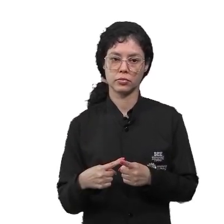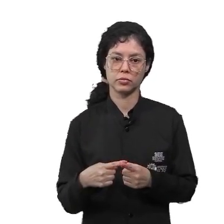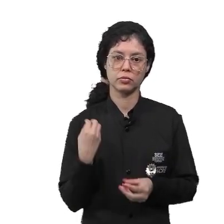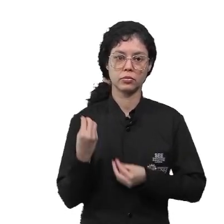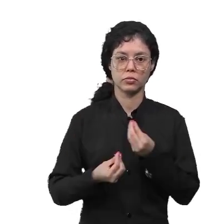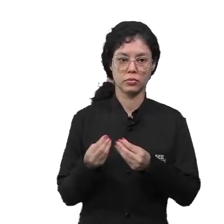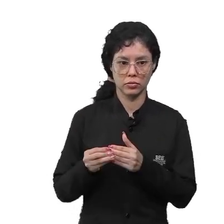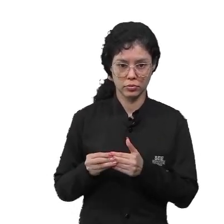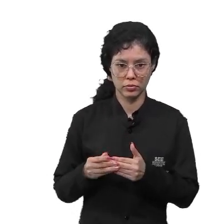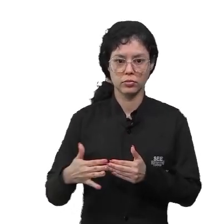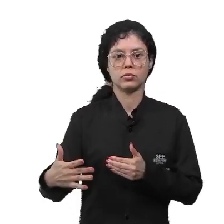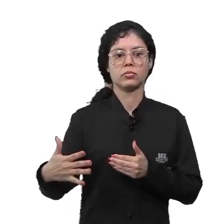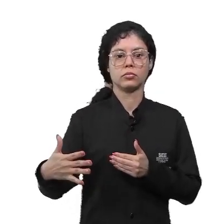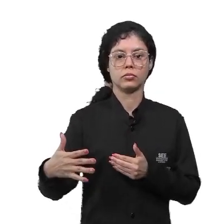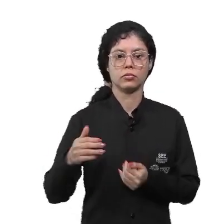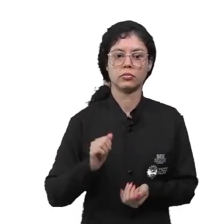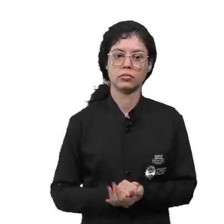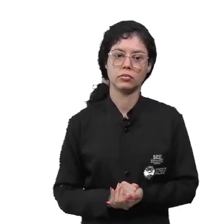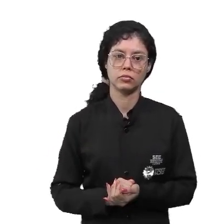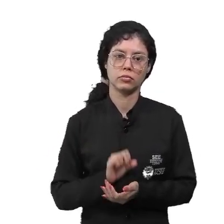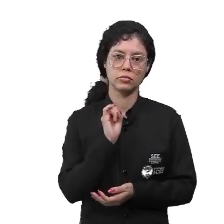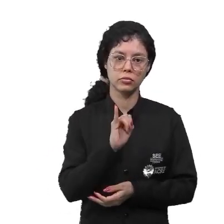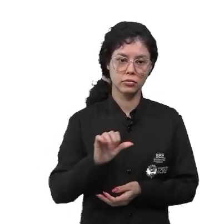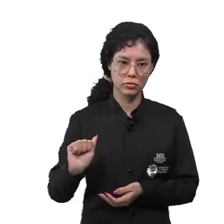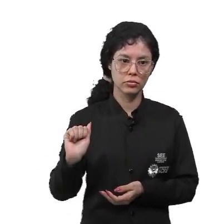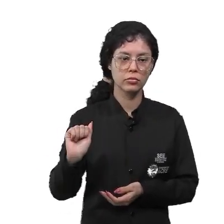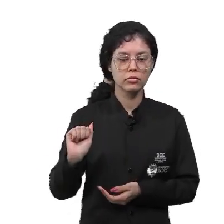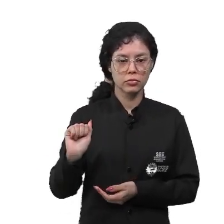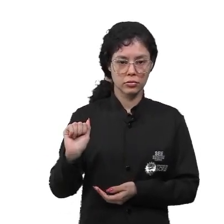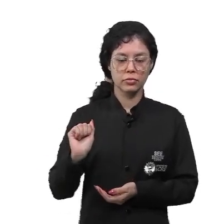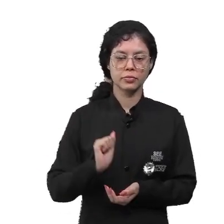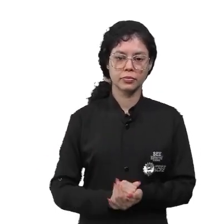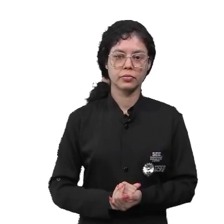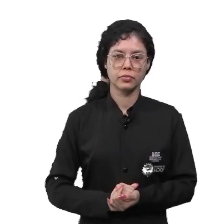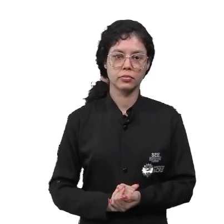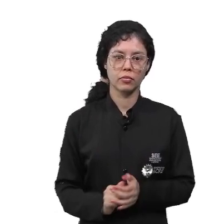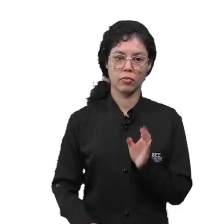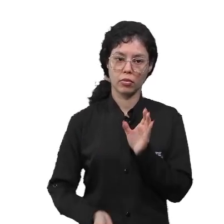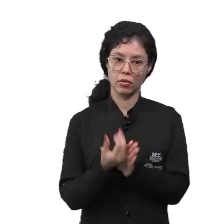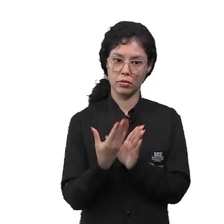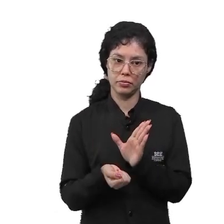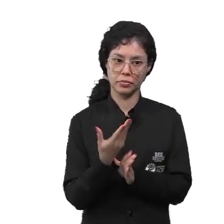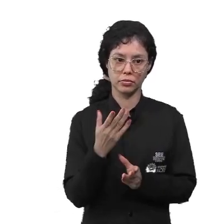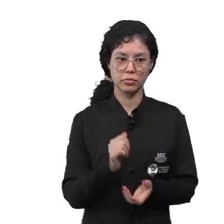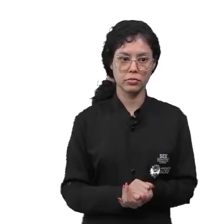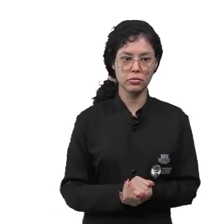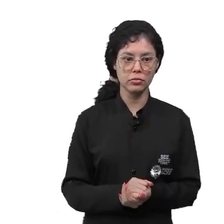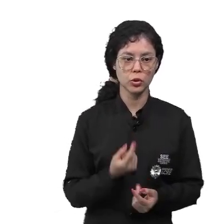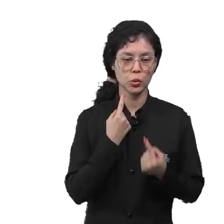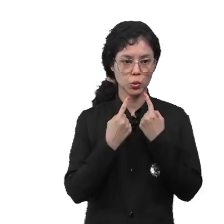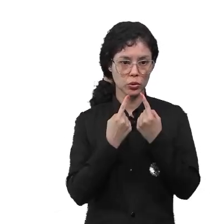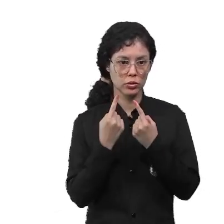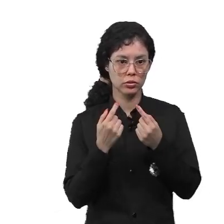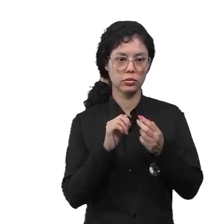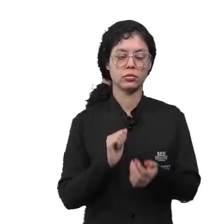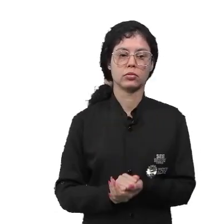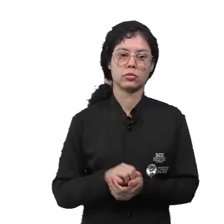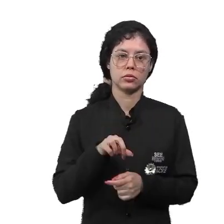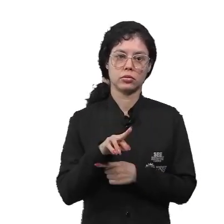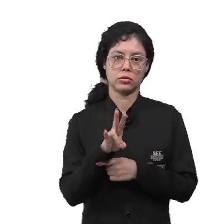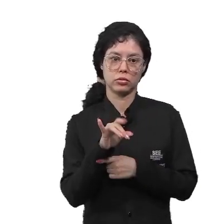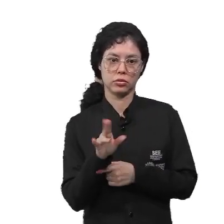com o avanço da inteligência artificial surgem debates sobre